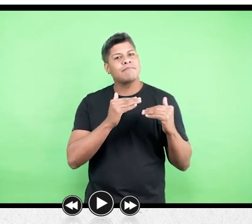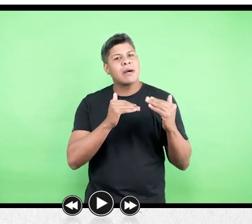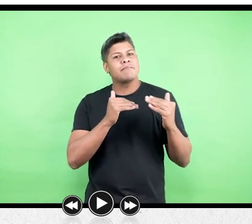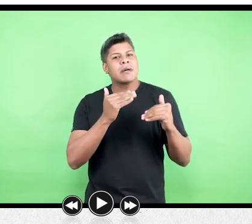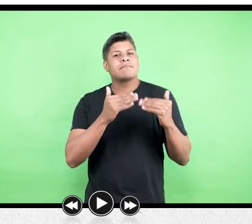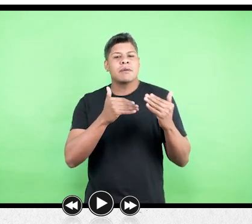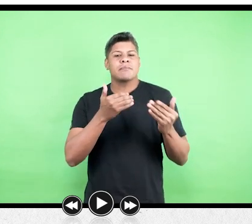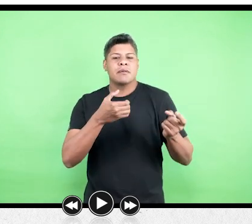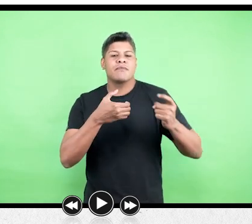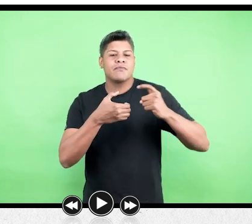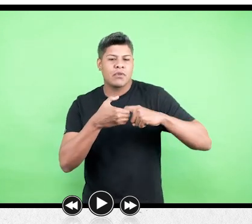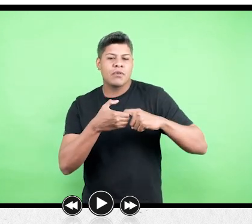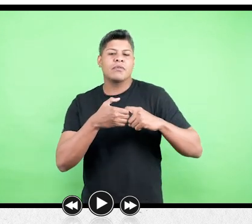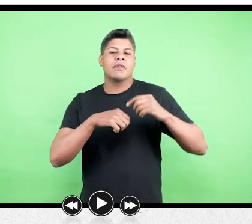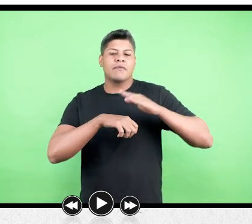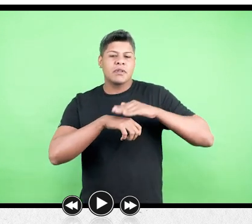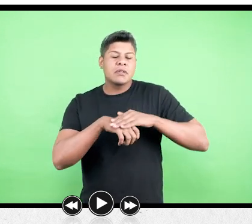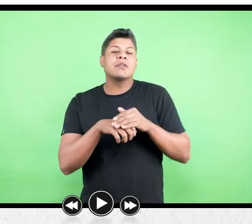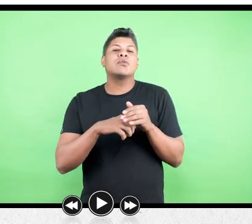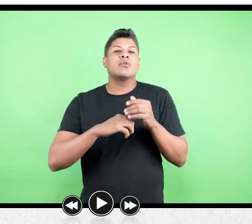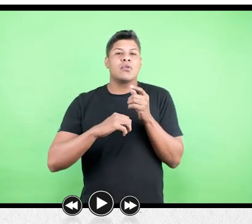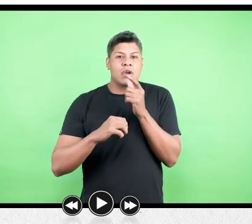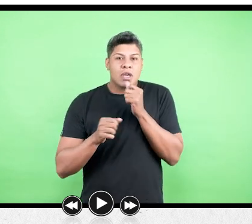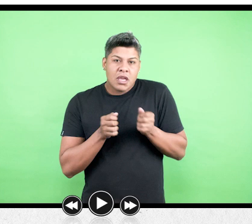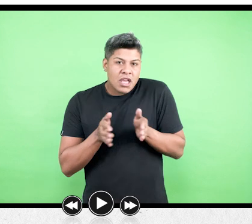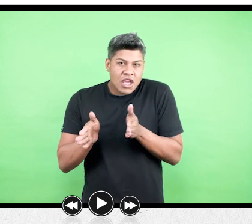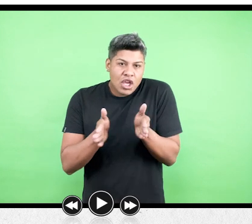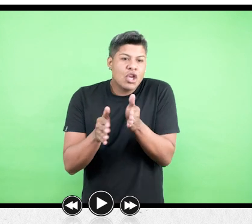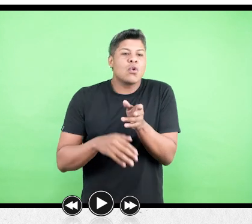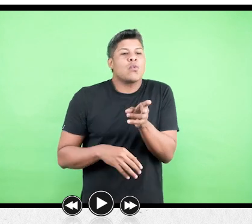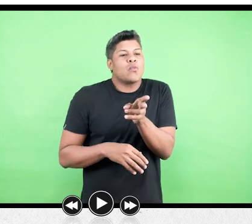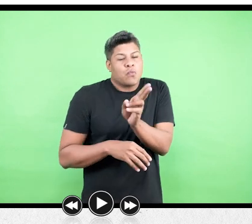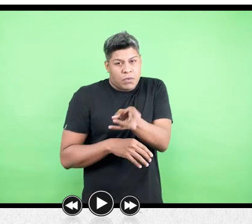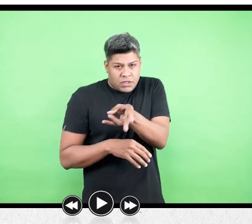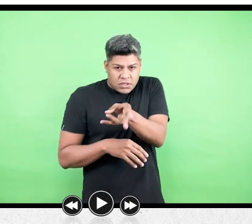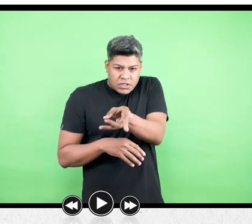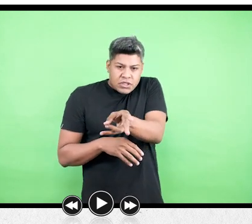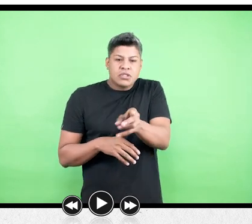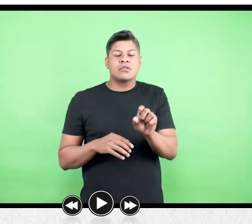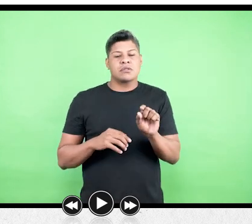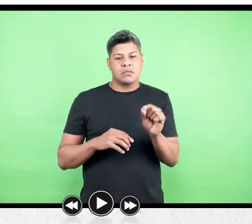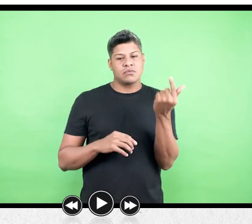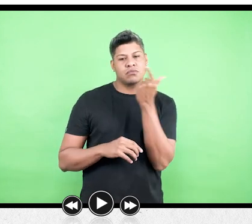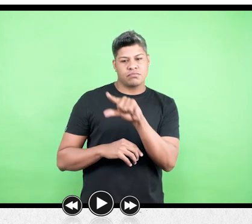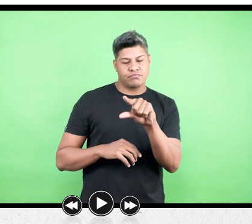retornando, fazendo com que o fluxo do rio também seja mantido e perenizado.